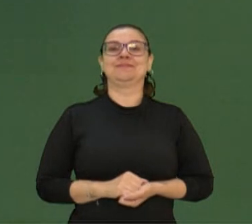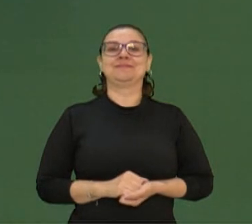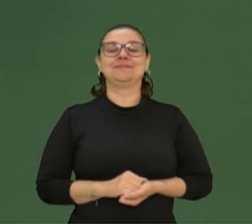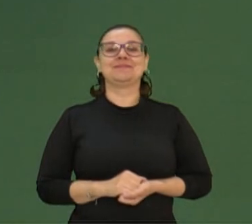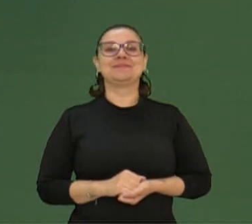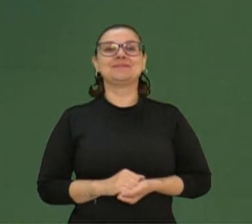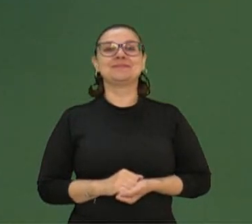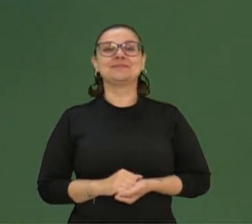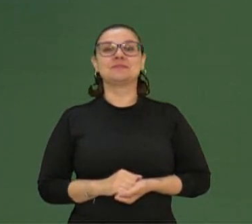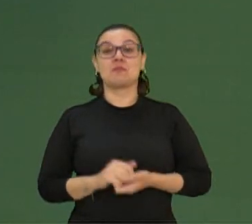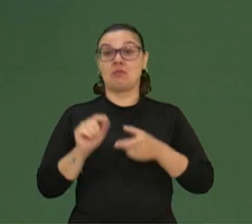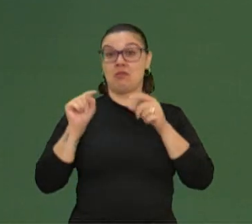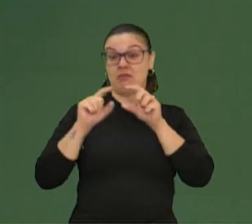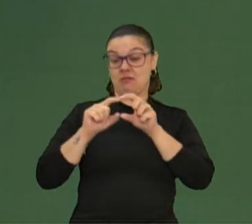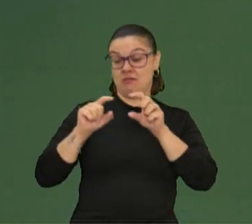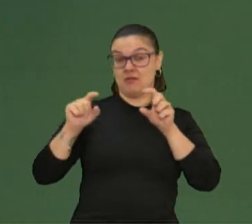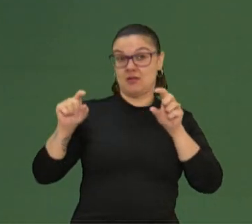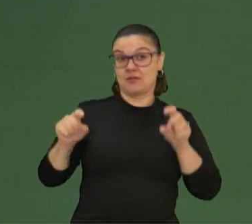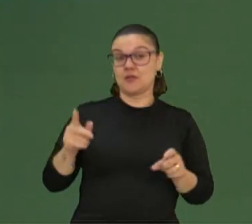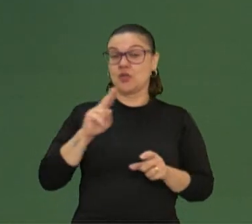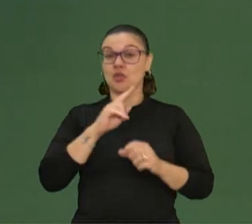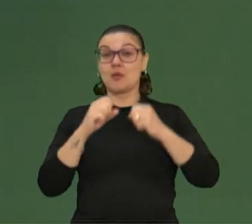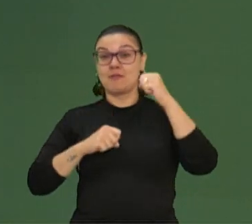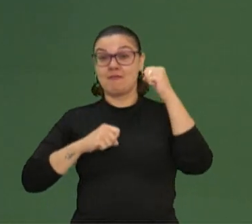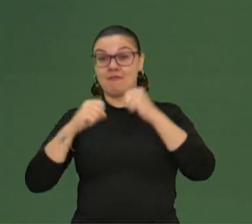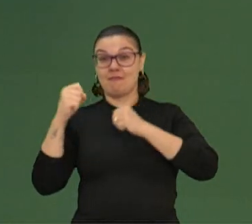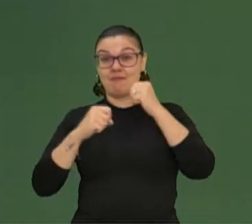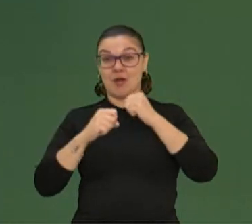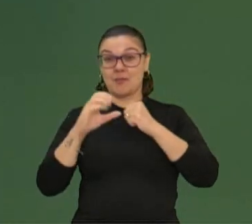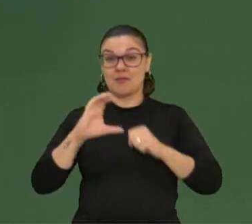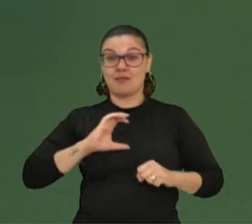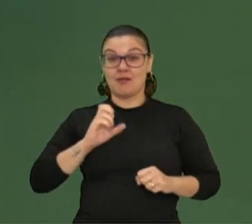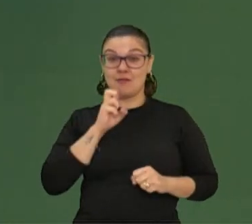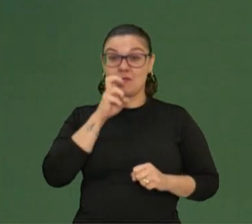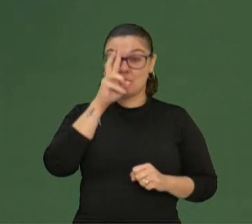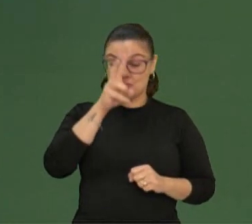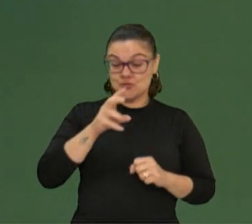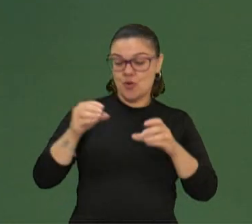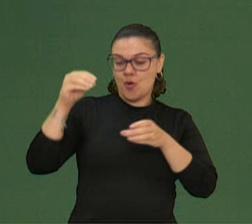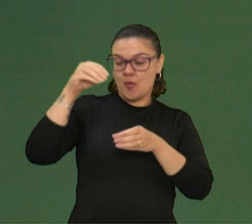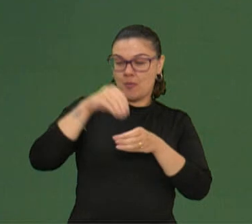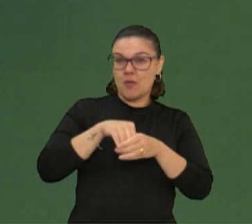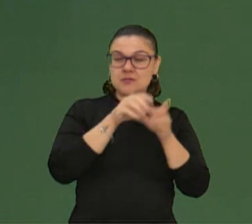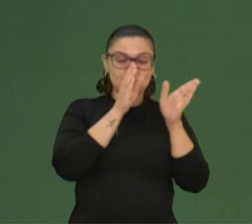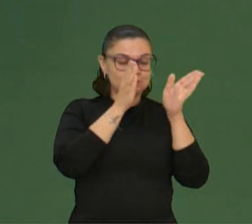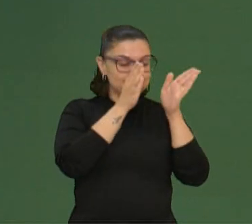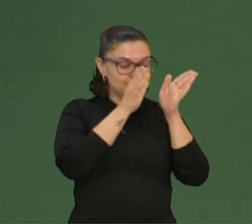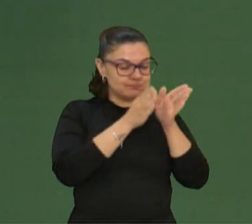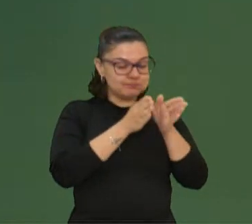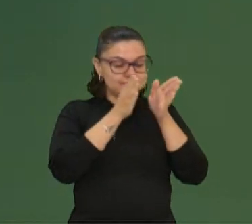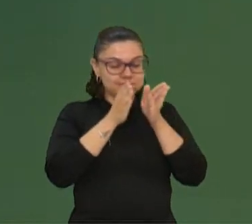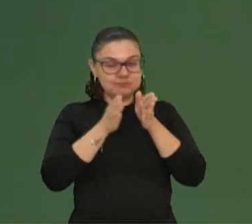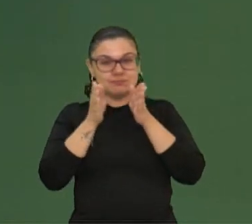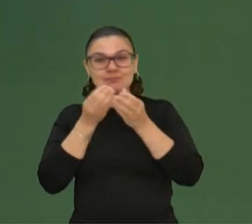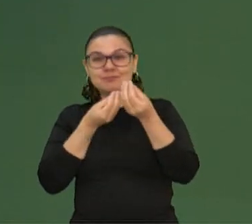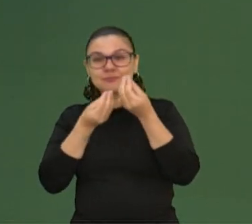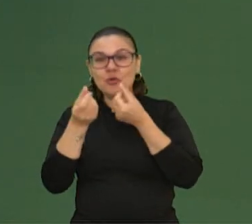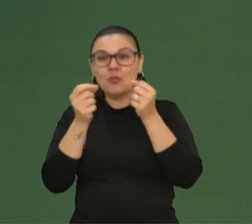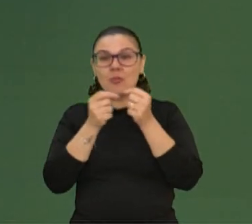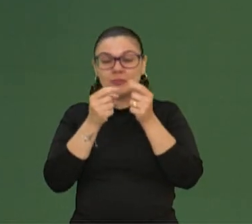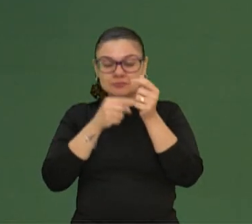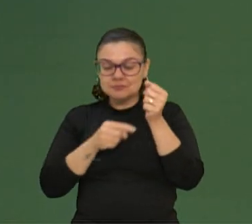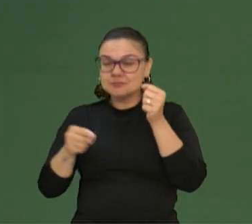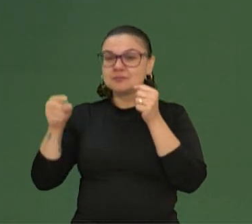vídeo. Esse vídeo chama-se Fábrica de Combustível e mostra em detalhes uma animação de como é um